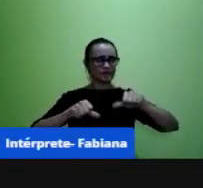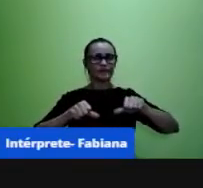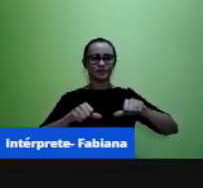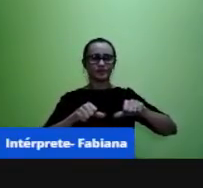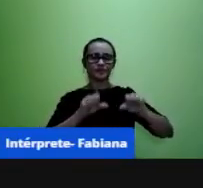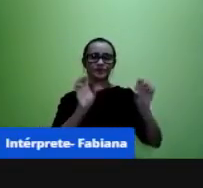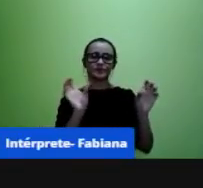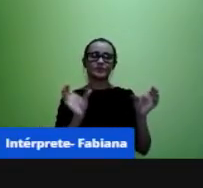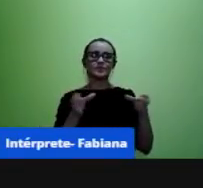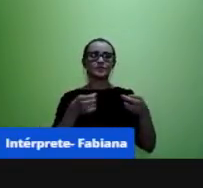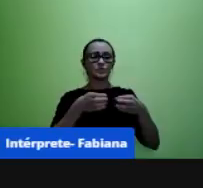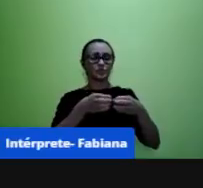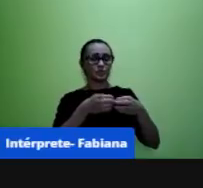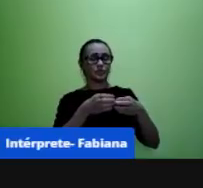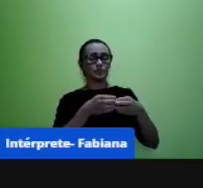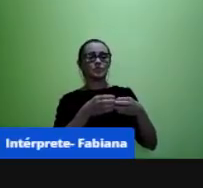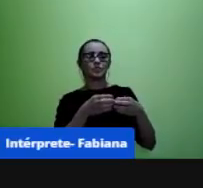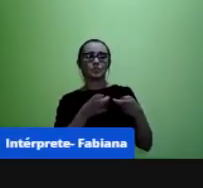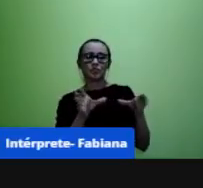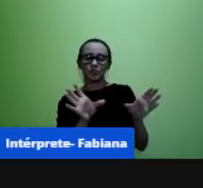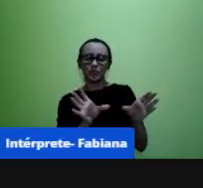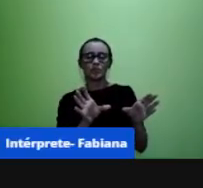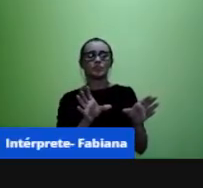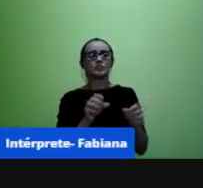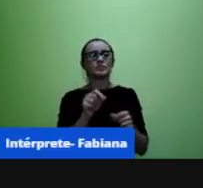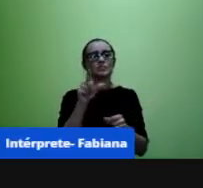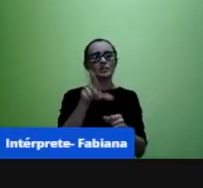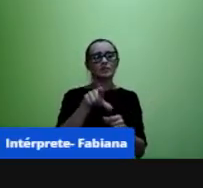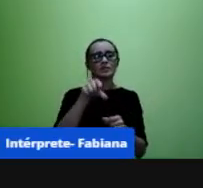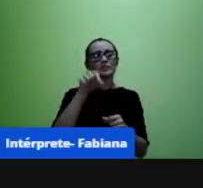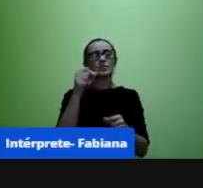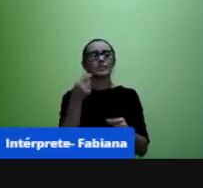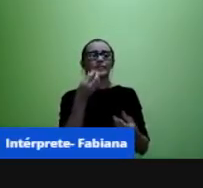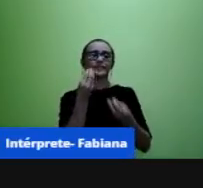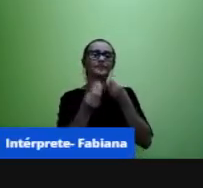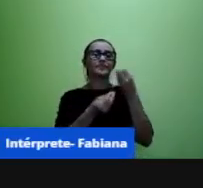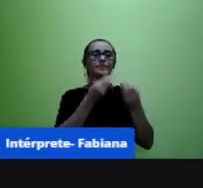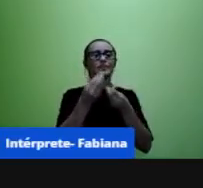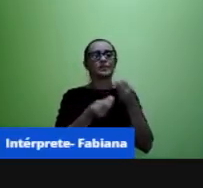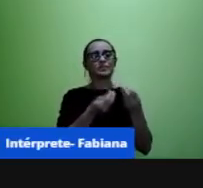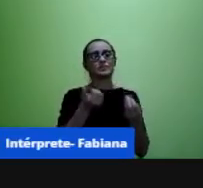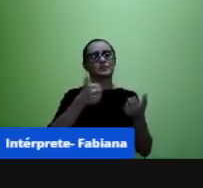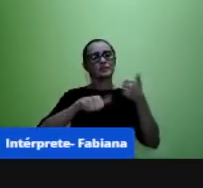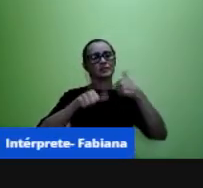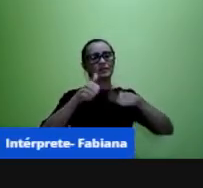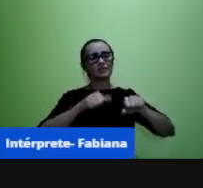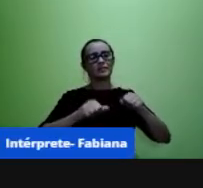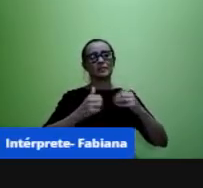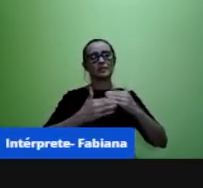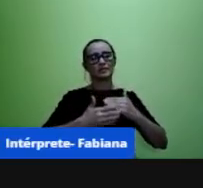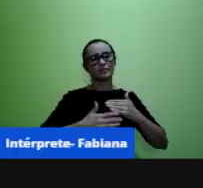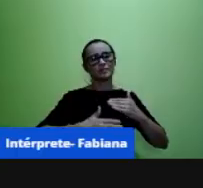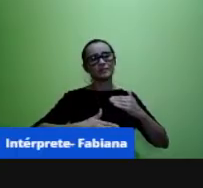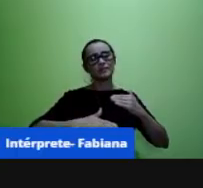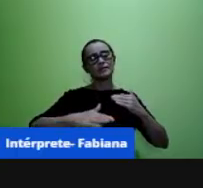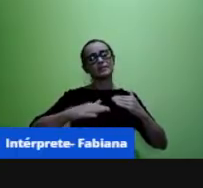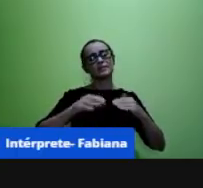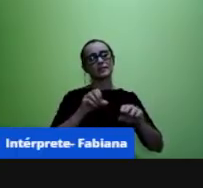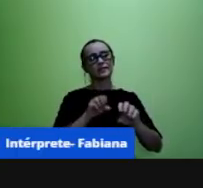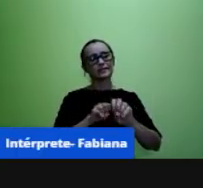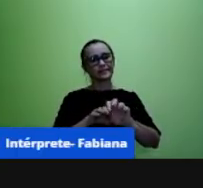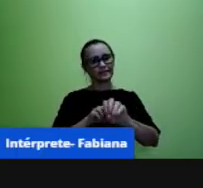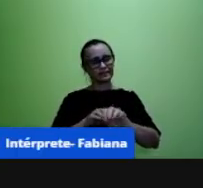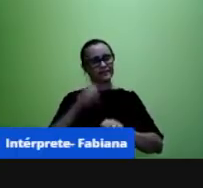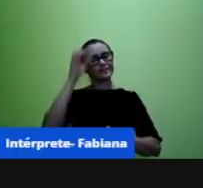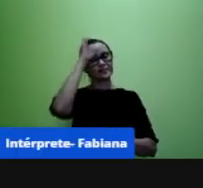equipe técnica, né, vocês vão escolher, né, a forma que vocês vão avaliar todo esse processo de ensino-aprendizagem.